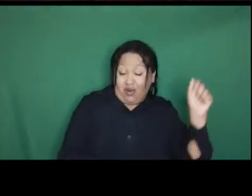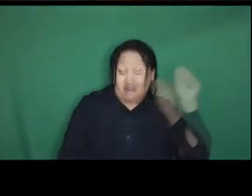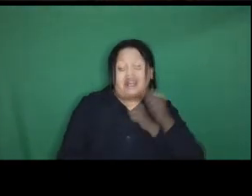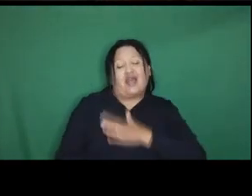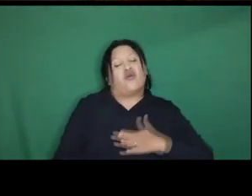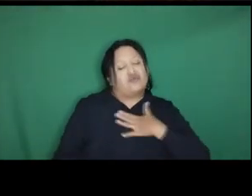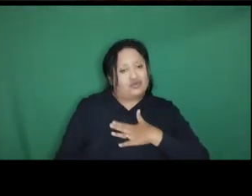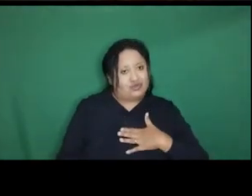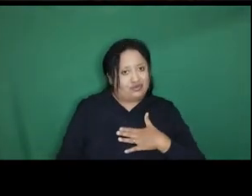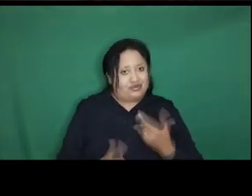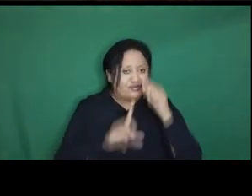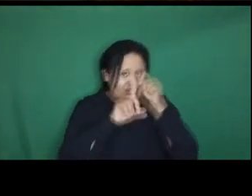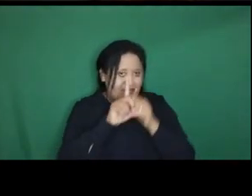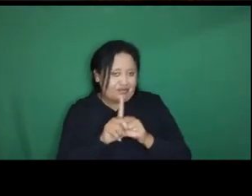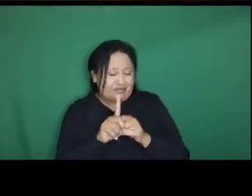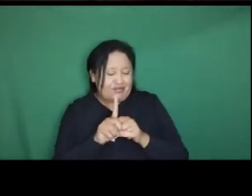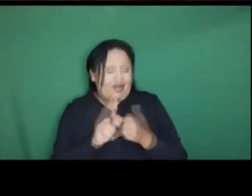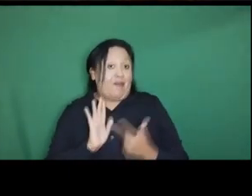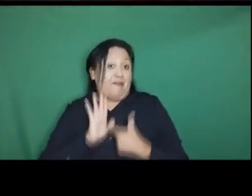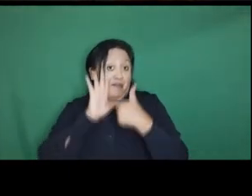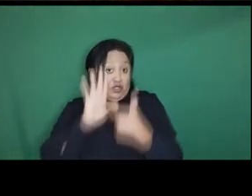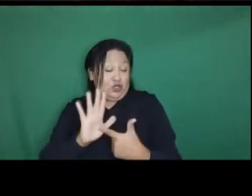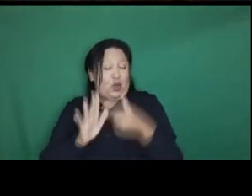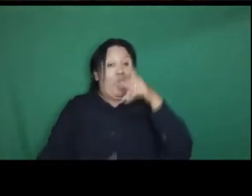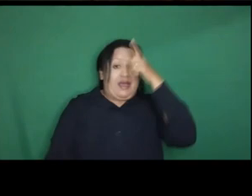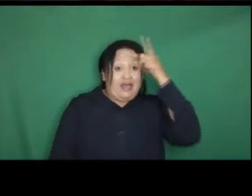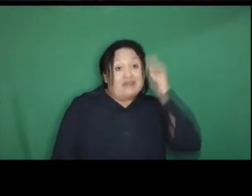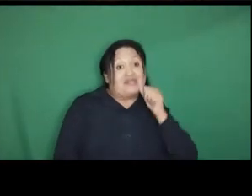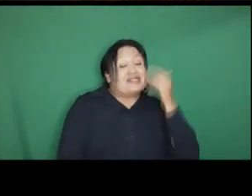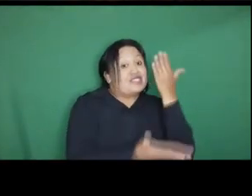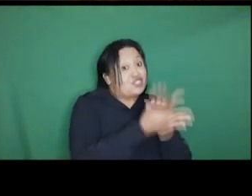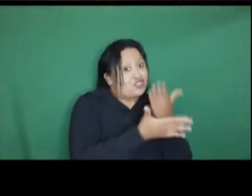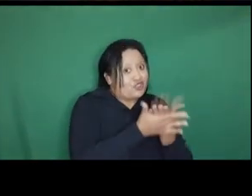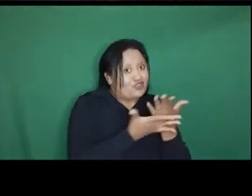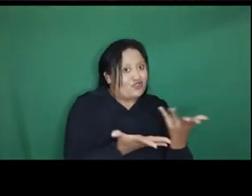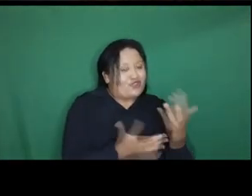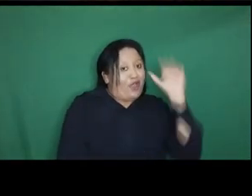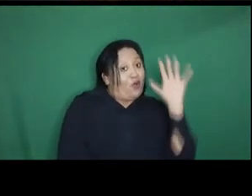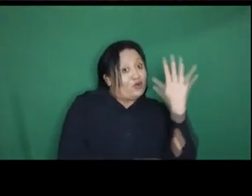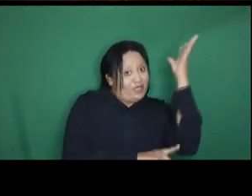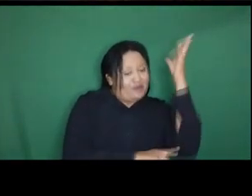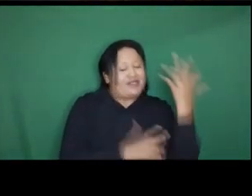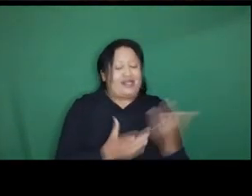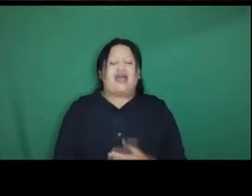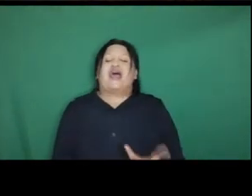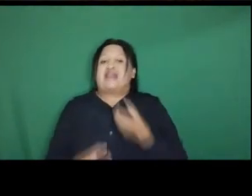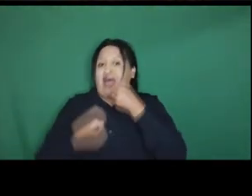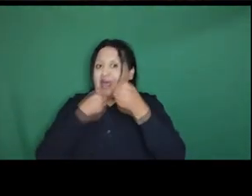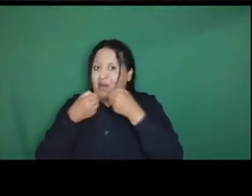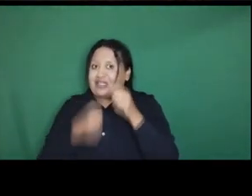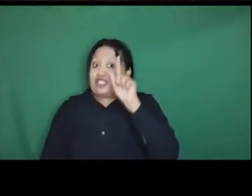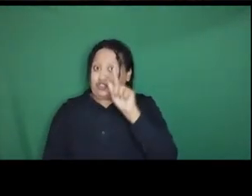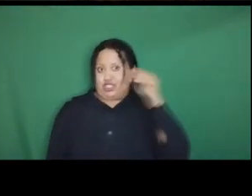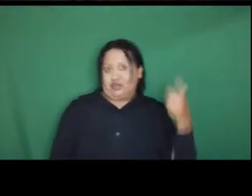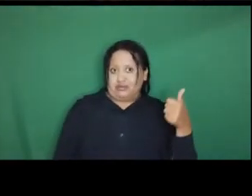chuvas acima do normal apontou a meteorologista parecida Fernandes esta foi uma reportagem do G1 né